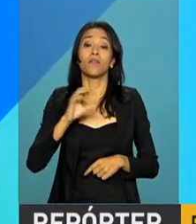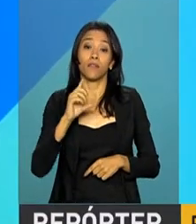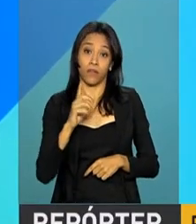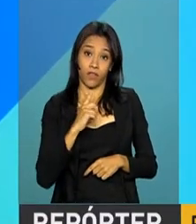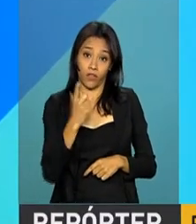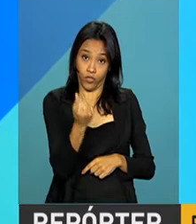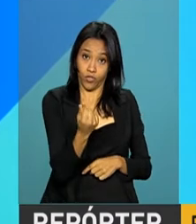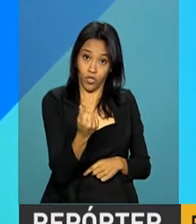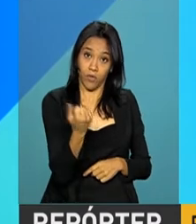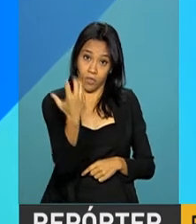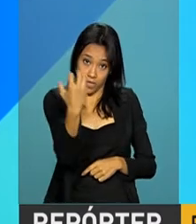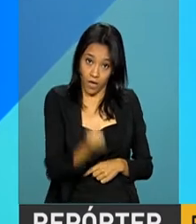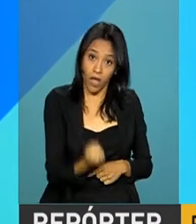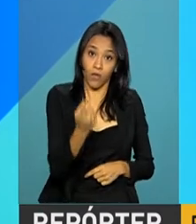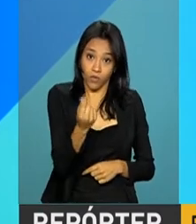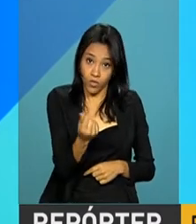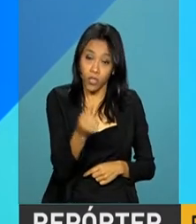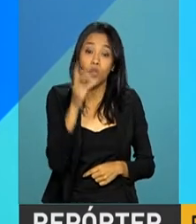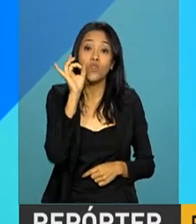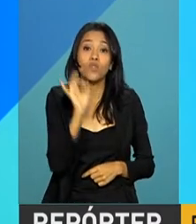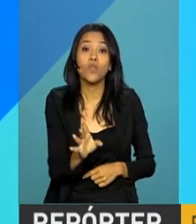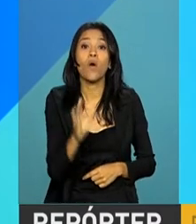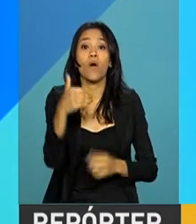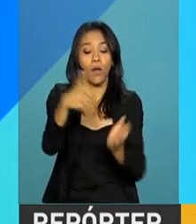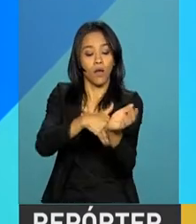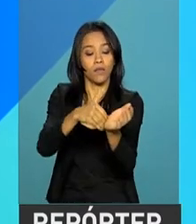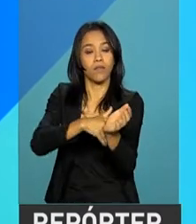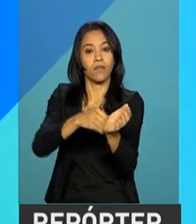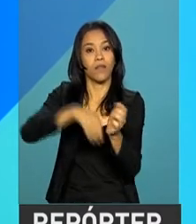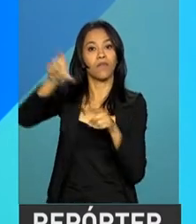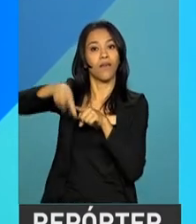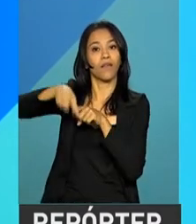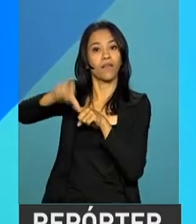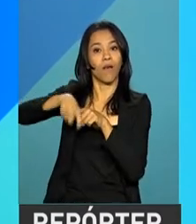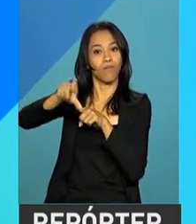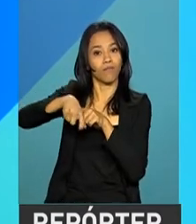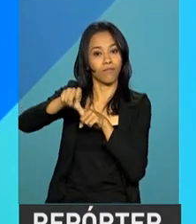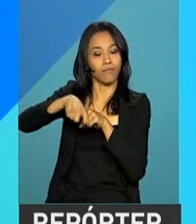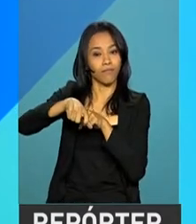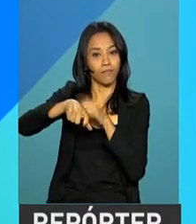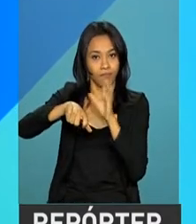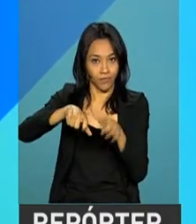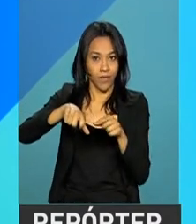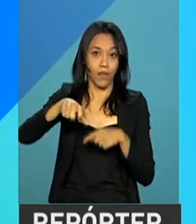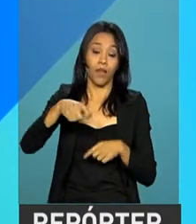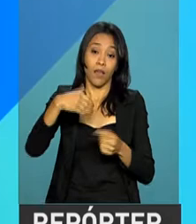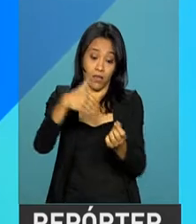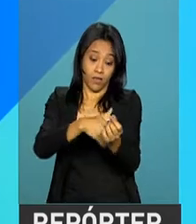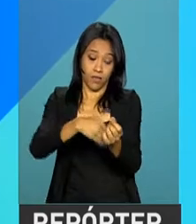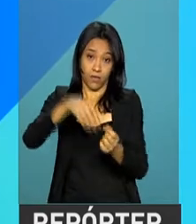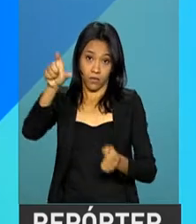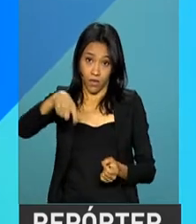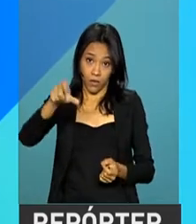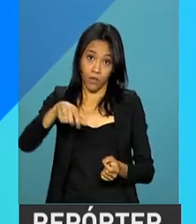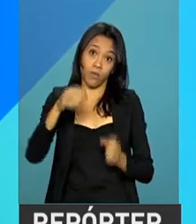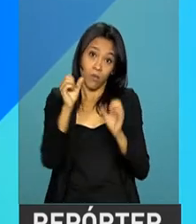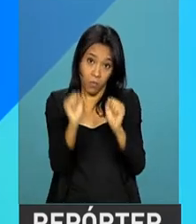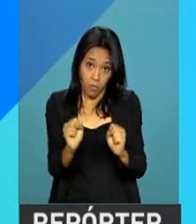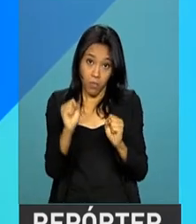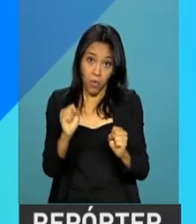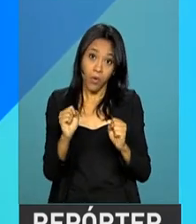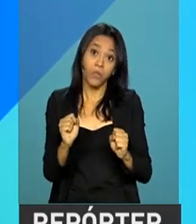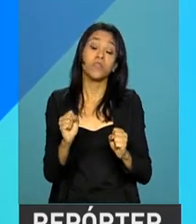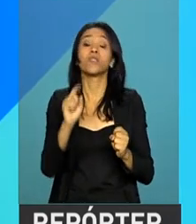passar cá vai poder sacar só com a senha do cartão cidadão com senha que ele pode obter na agência